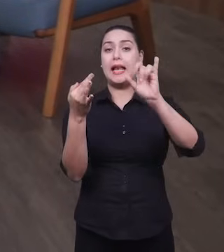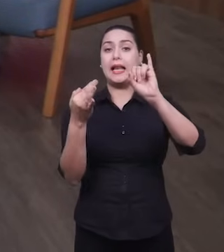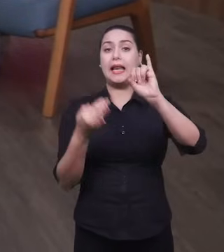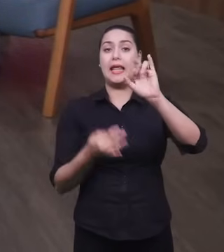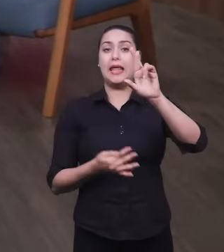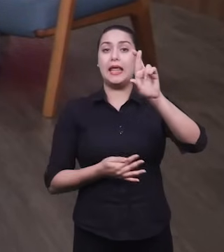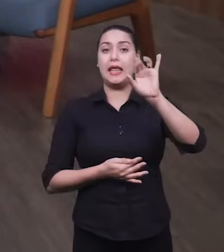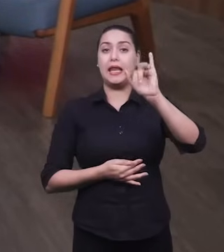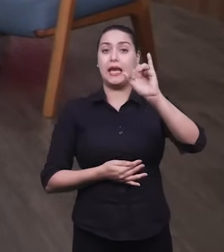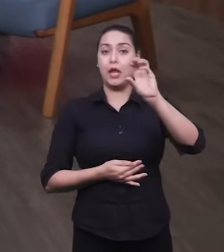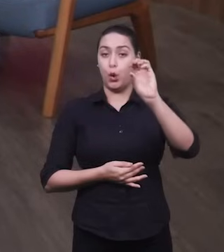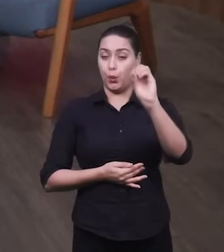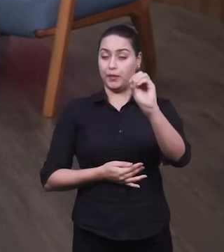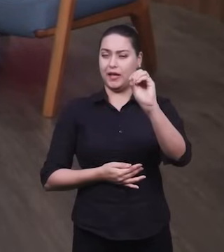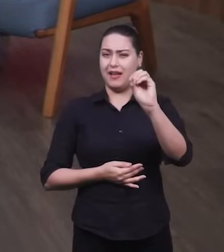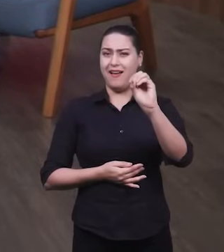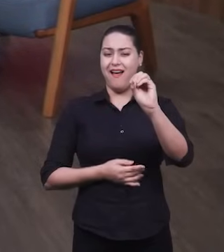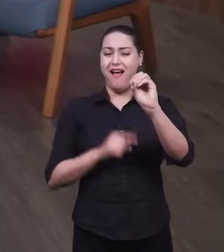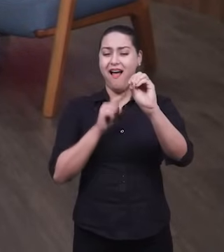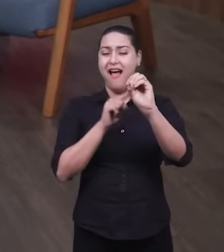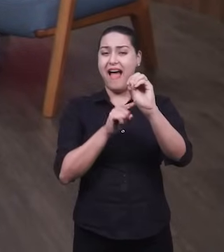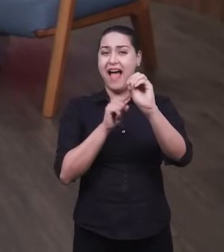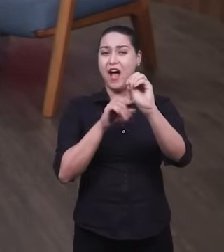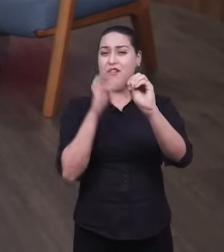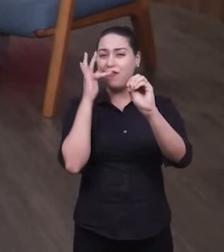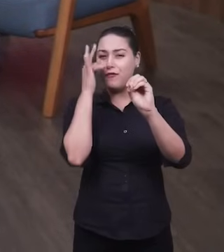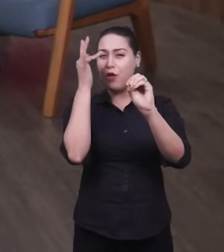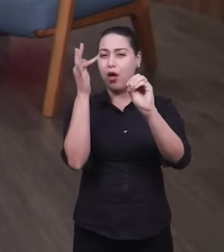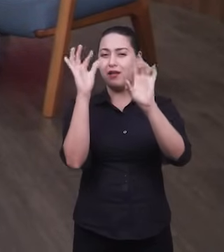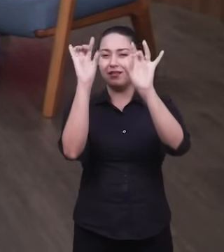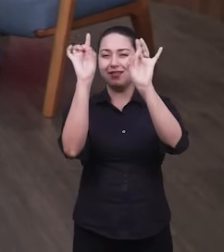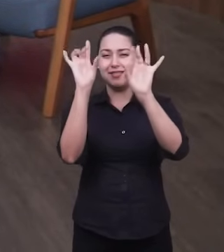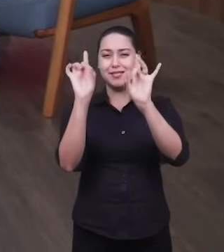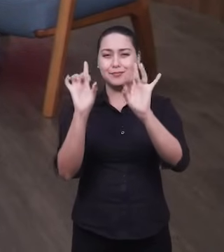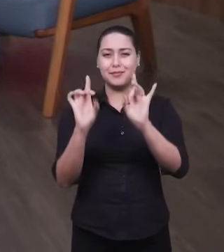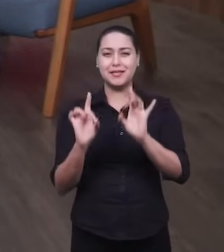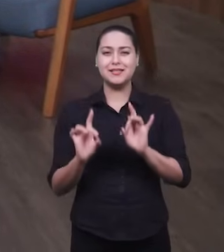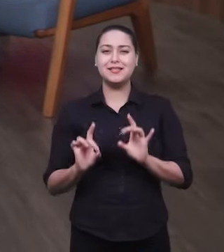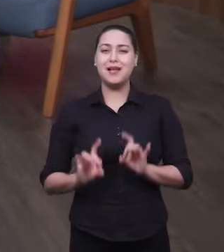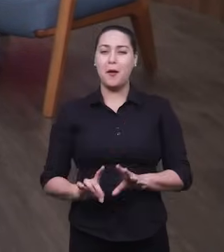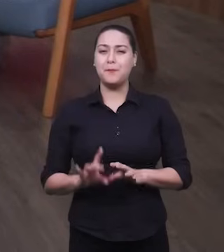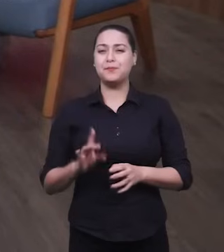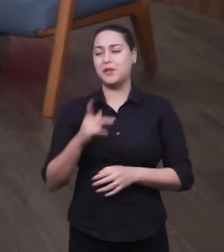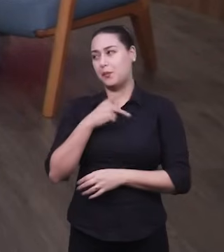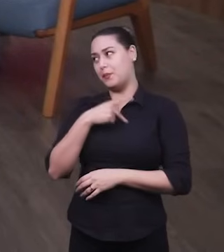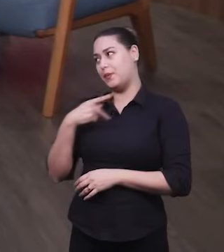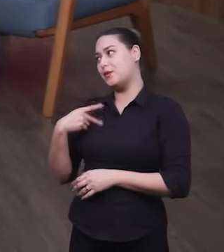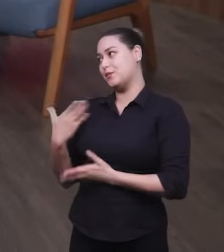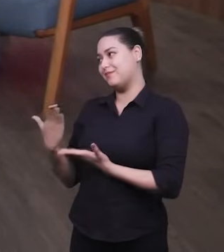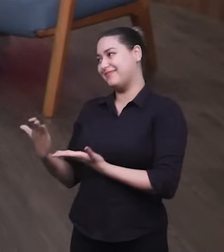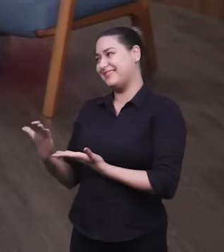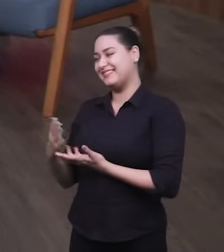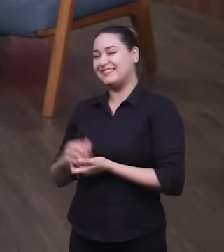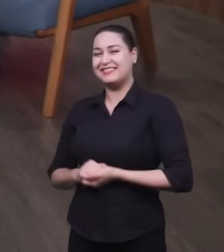tão especial, que são os lírios. Não foi por acaso. Aí eu passo para o Daniel prosseguir.